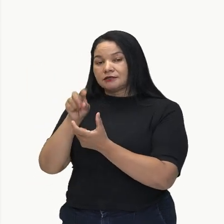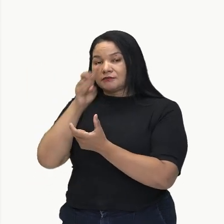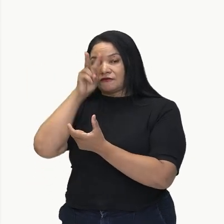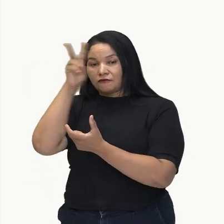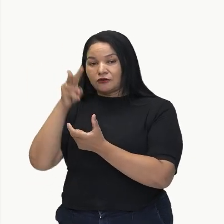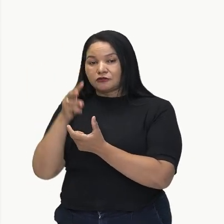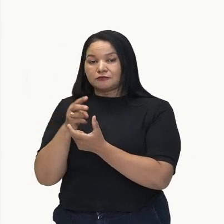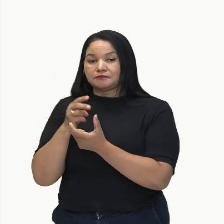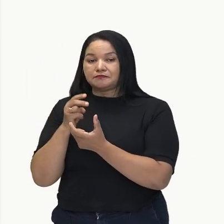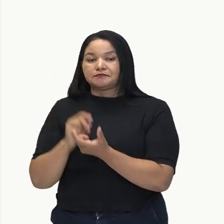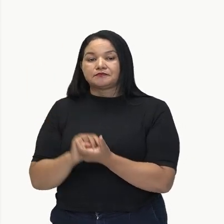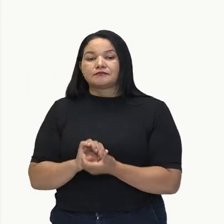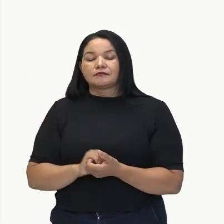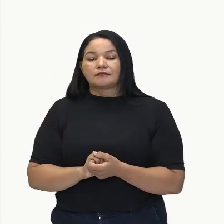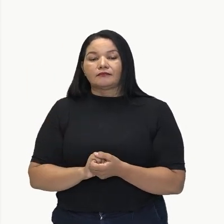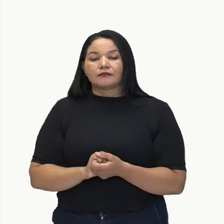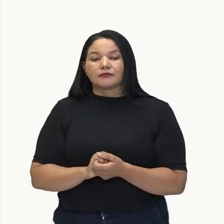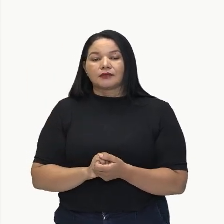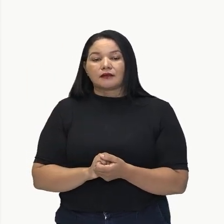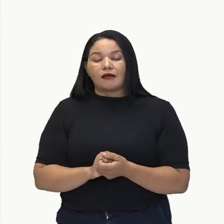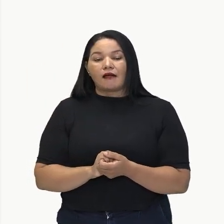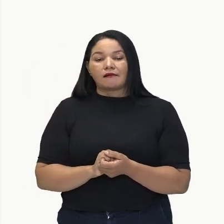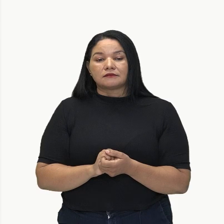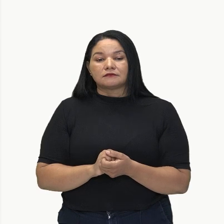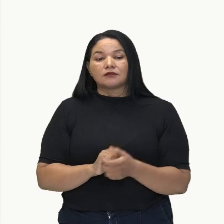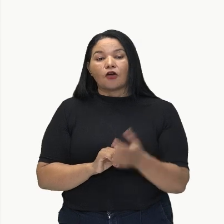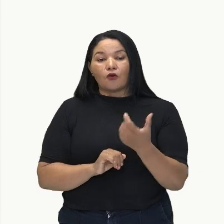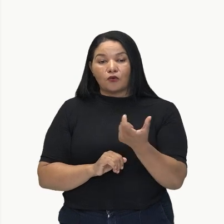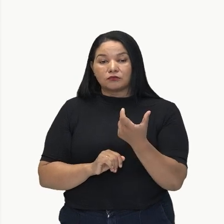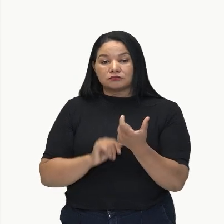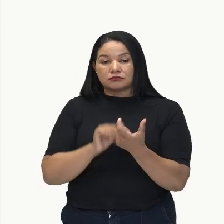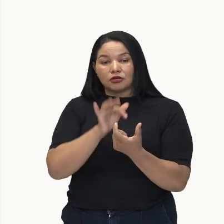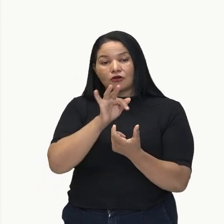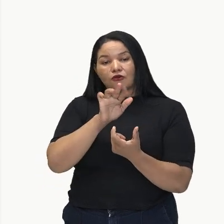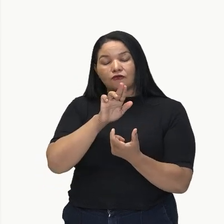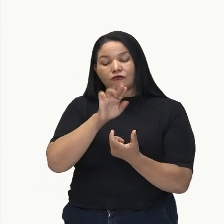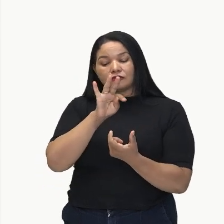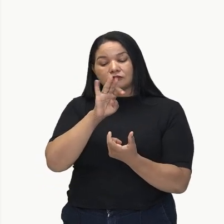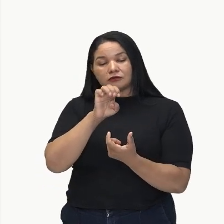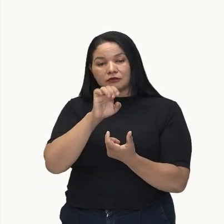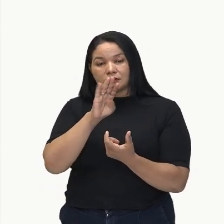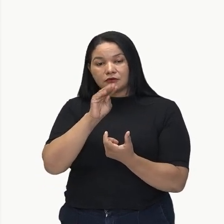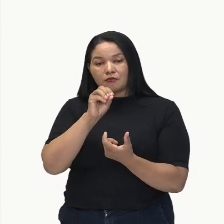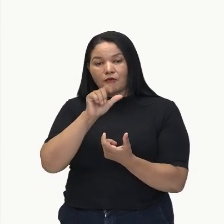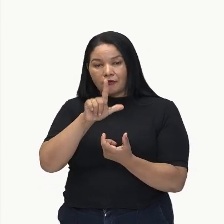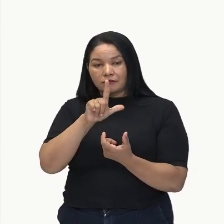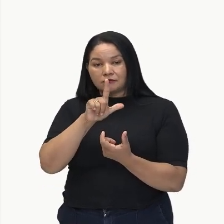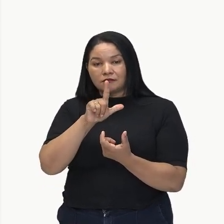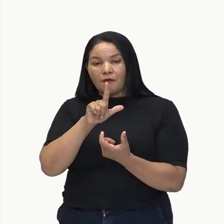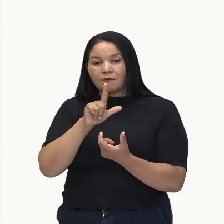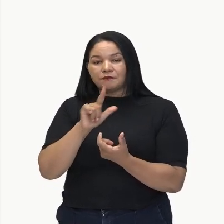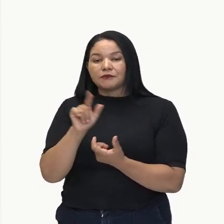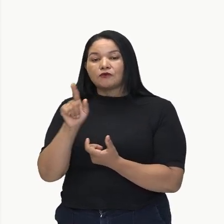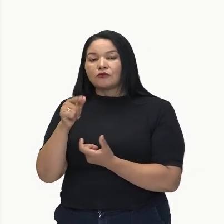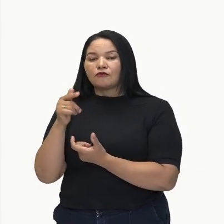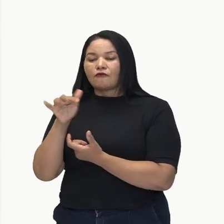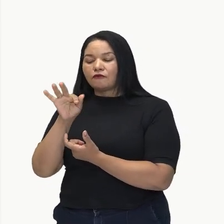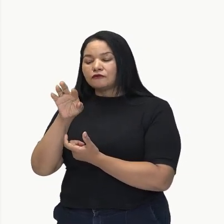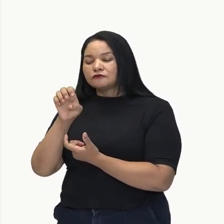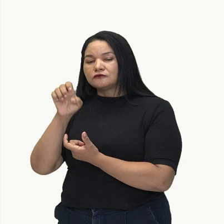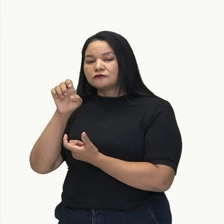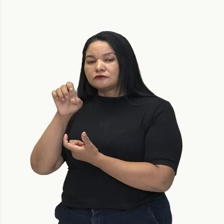O futebol do português, no espanhol, se transforma futebol, tá bom?